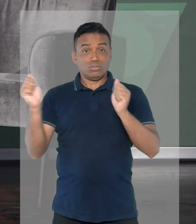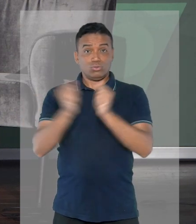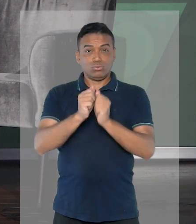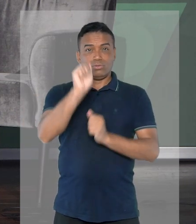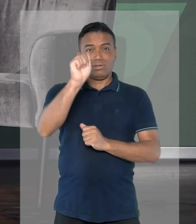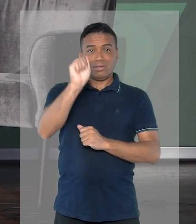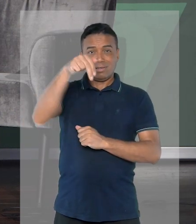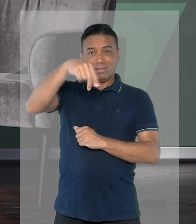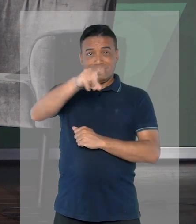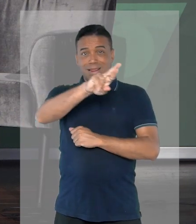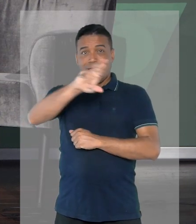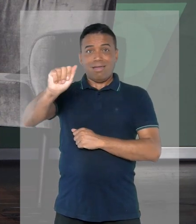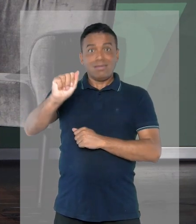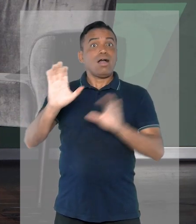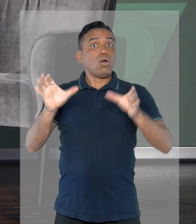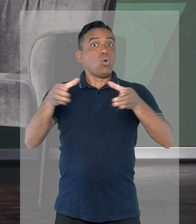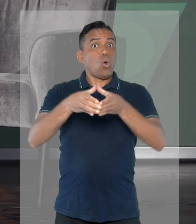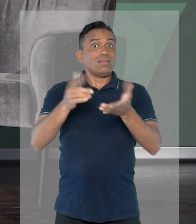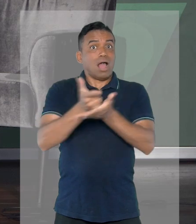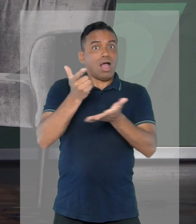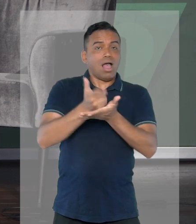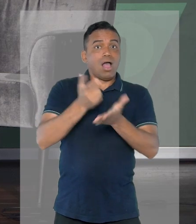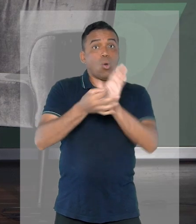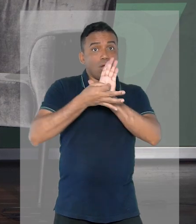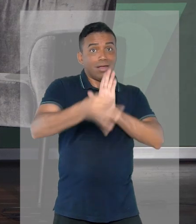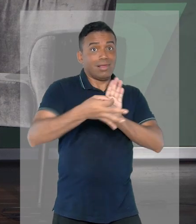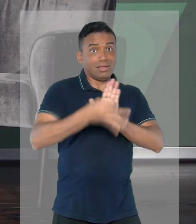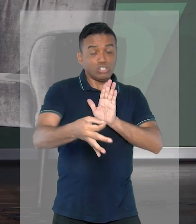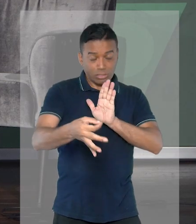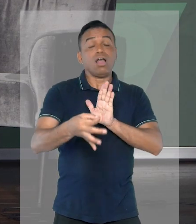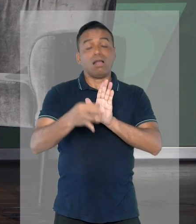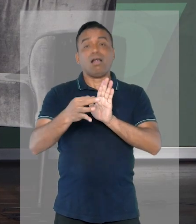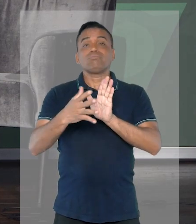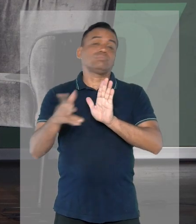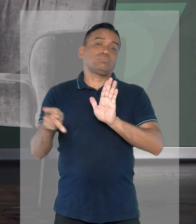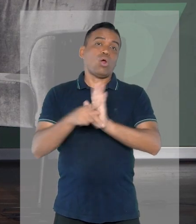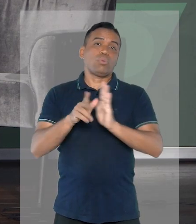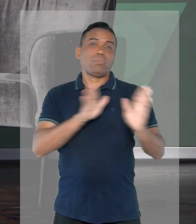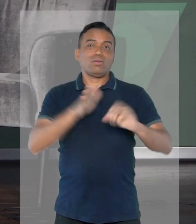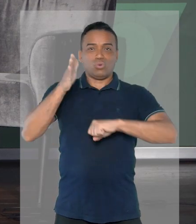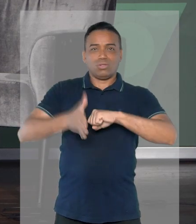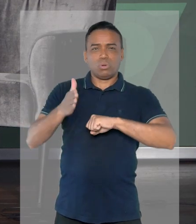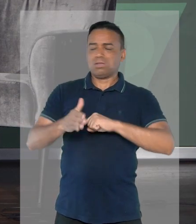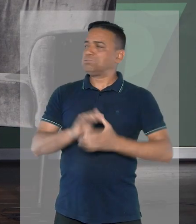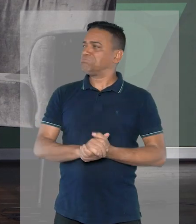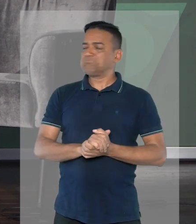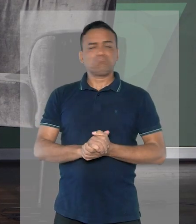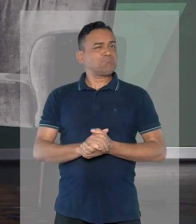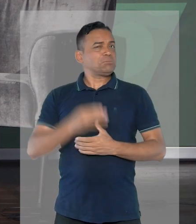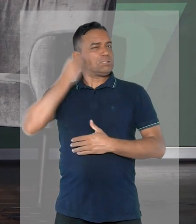Sirihal Verkema, a coleção Crítica Contemporânea na Alameda Editorial. Um belo currículo, né,